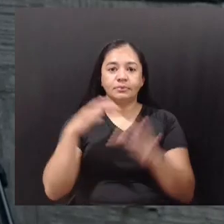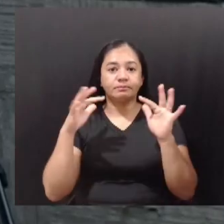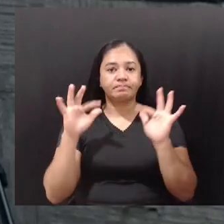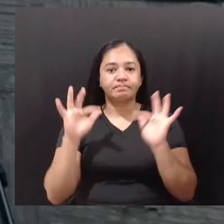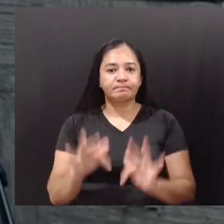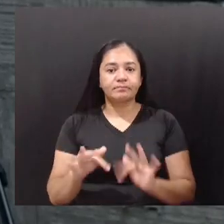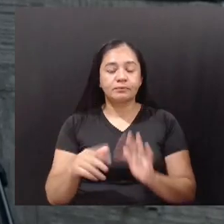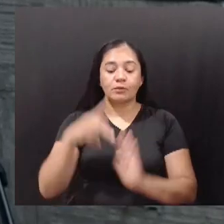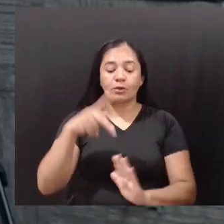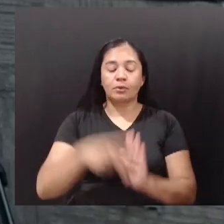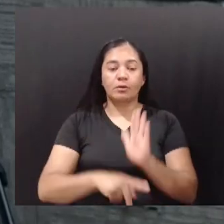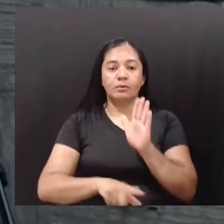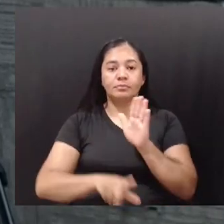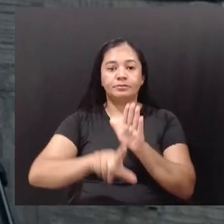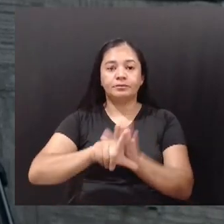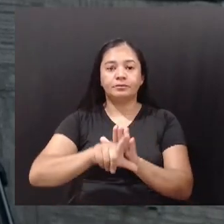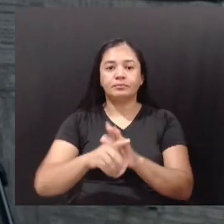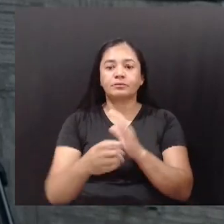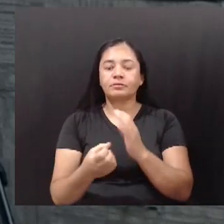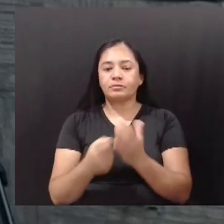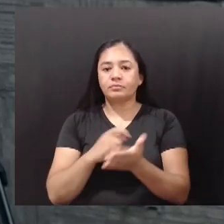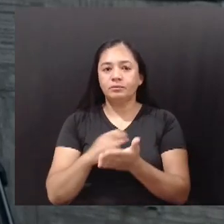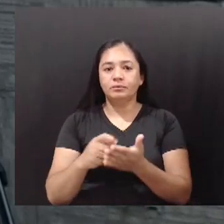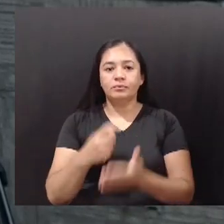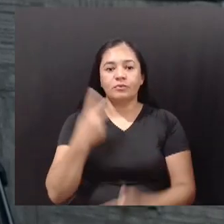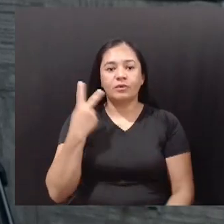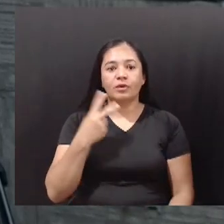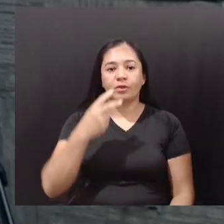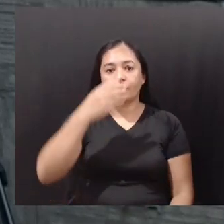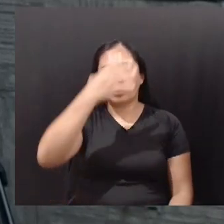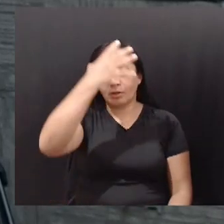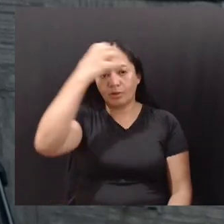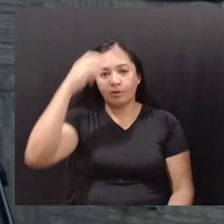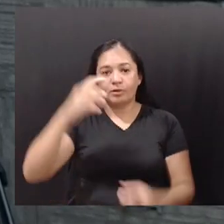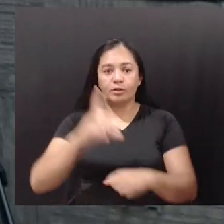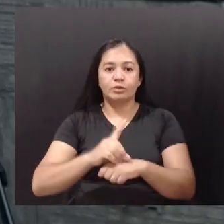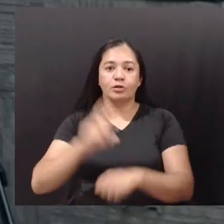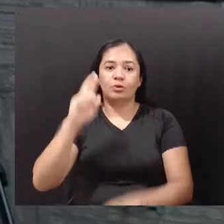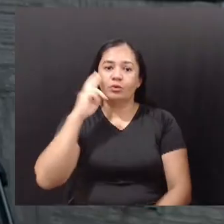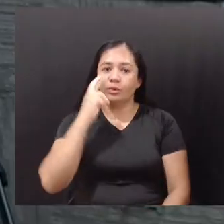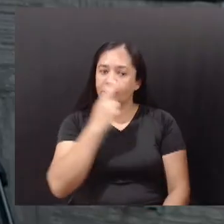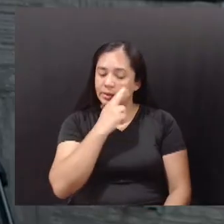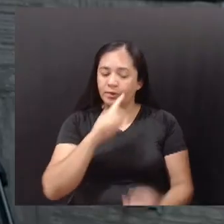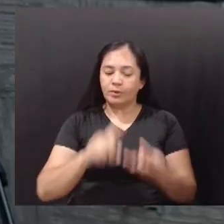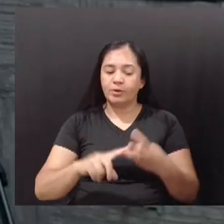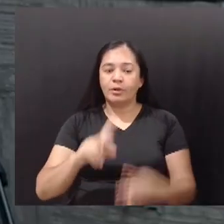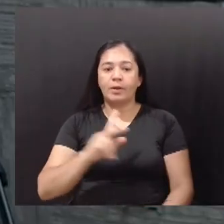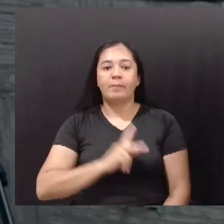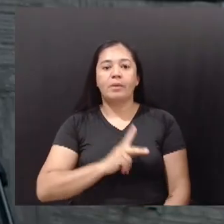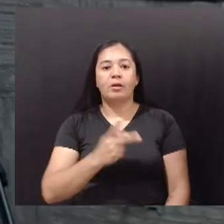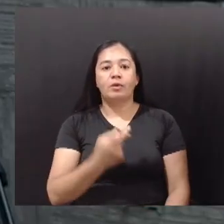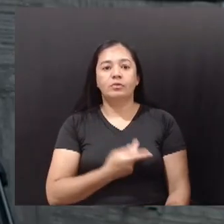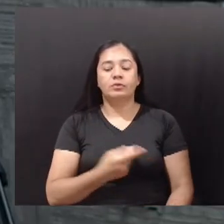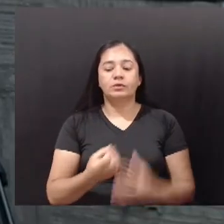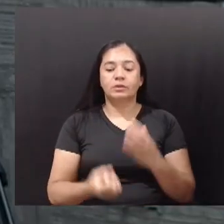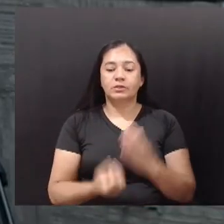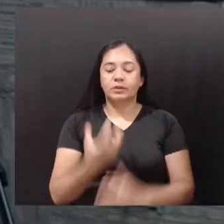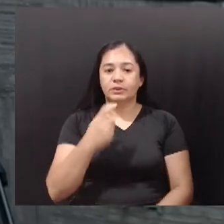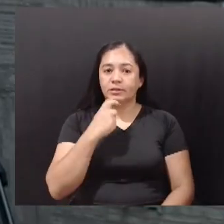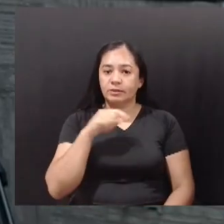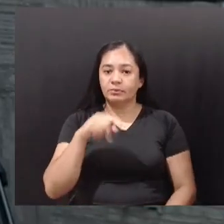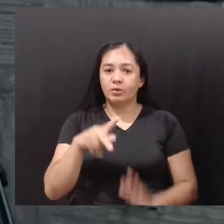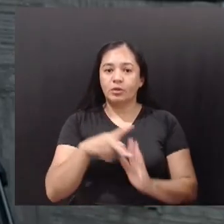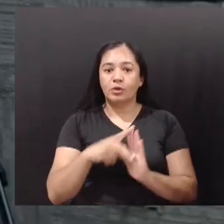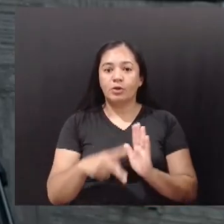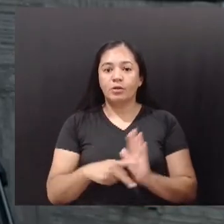de autoria dos vereadores Igor Diego, Dr. Ianco e Paulo Haddad, que institui em Campinas o Programa Municipal de